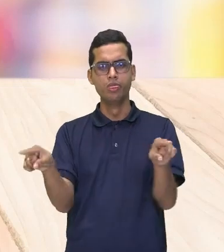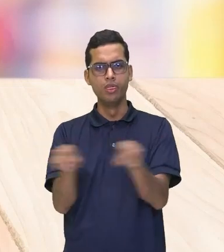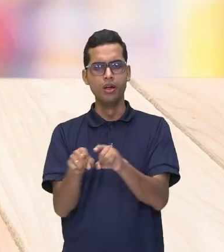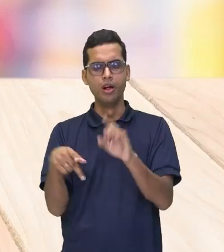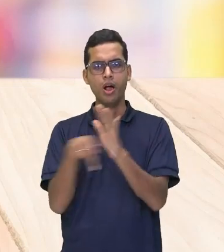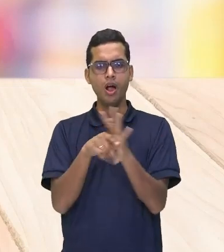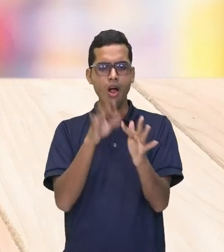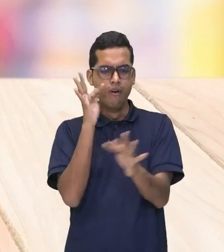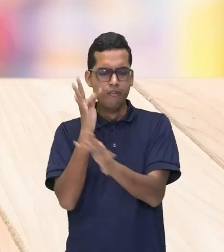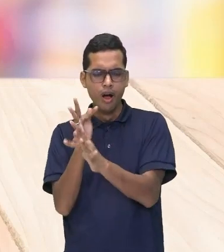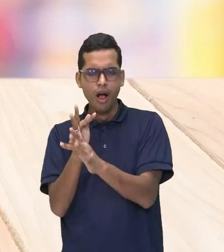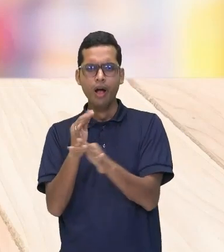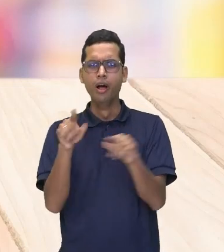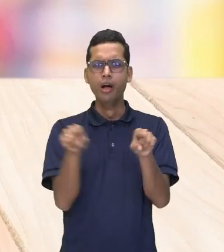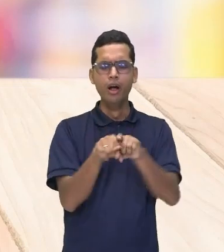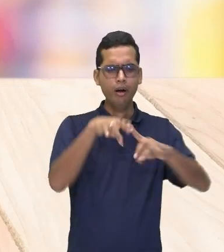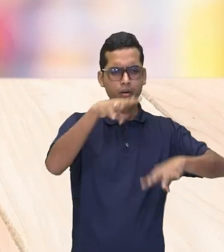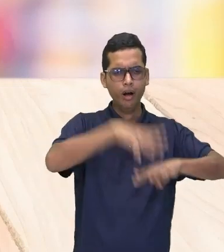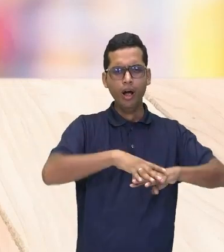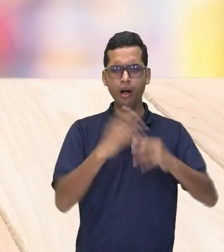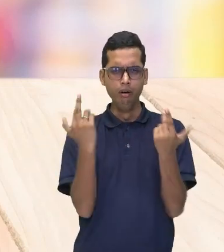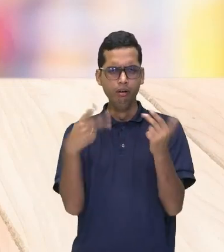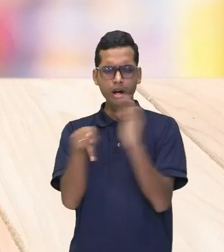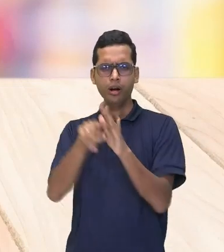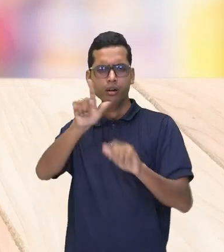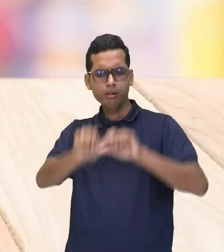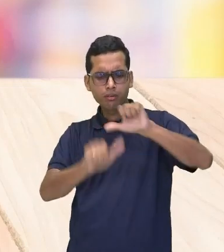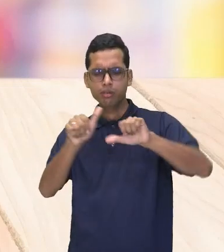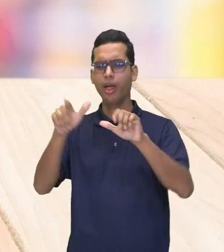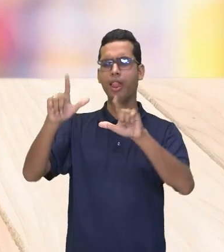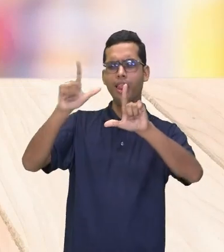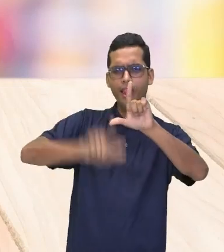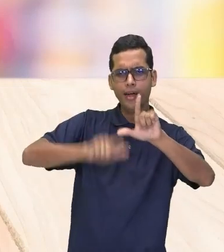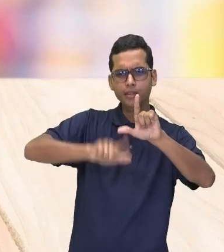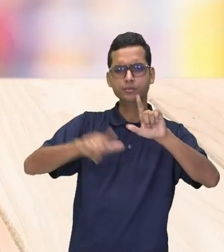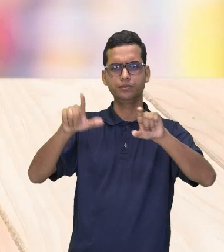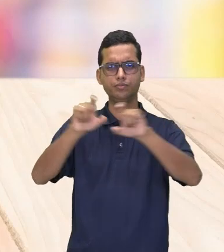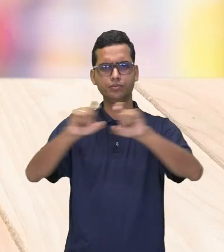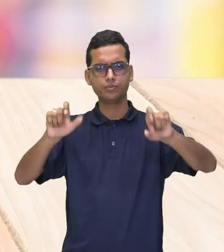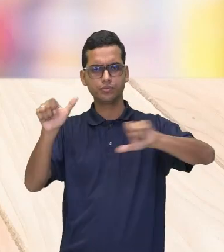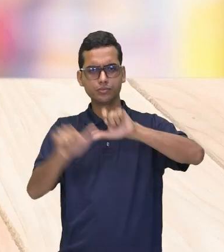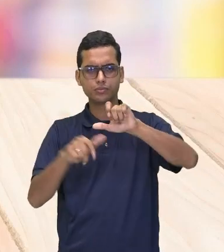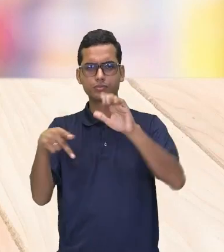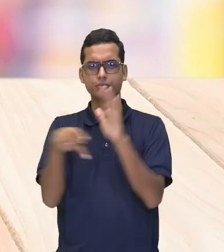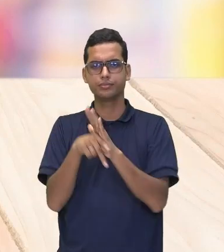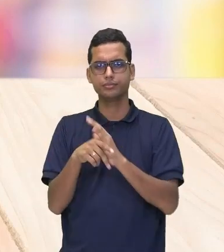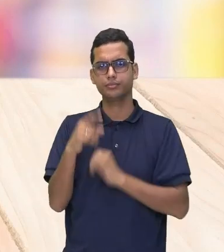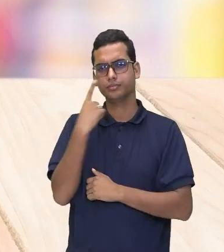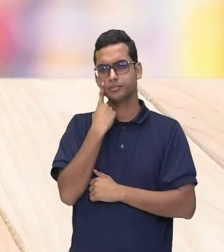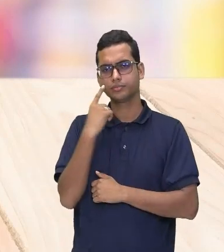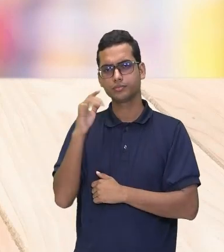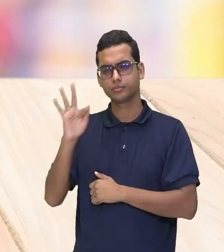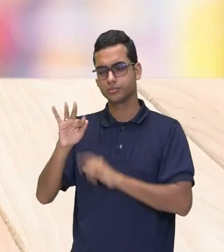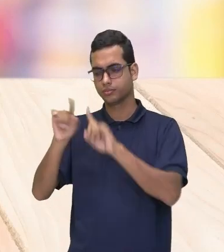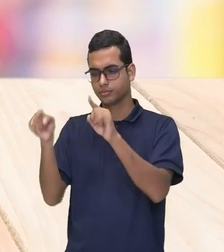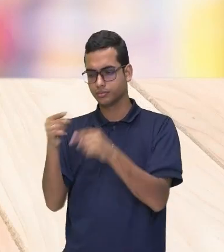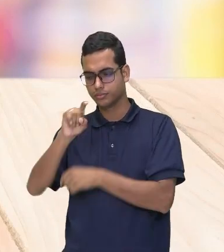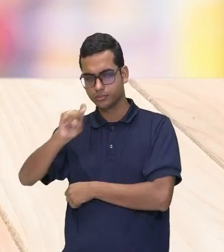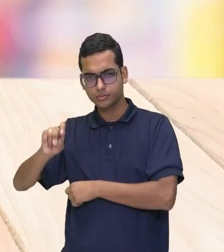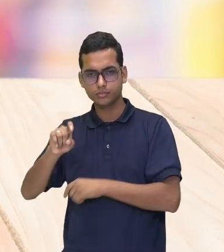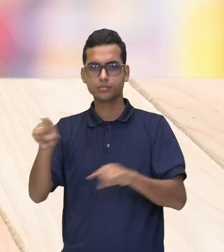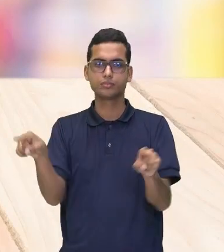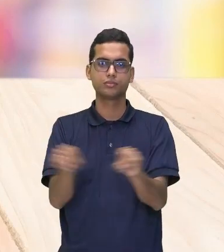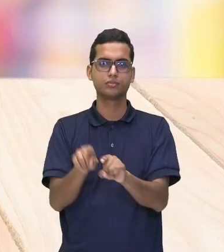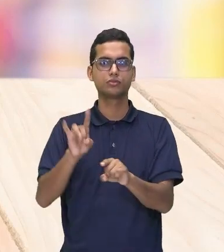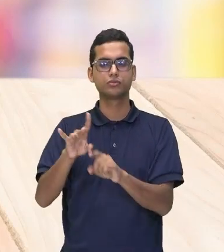são as letras, né? Na matemática a gente usa lá o y, o x, se for função f de x, e aqui a gente está usando, né, s,